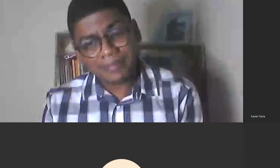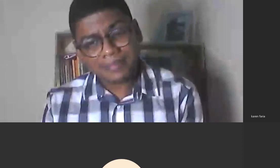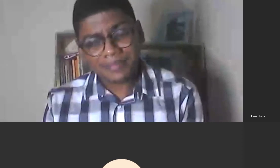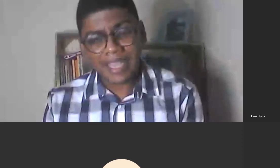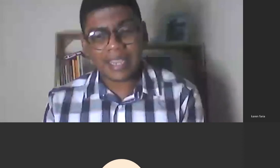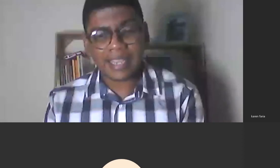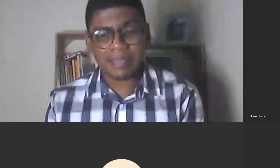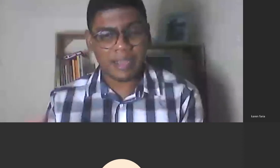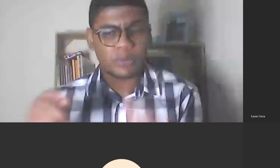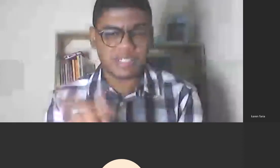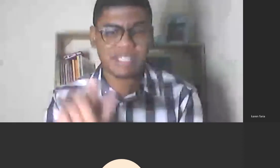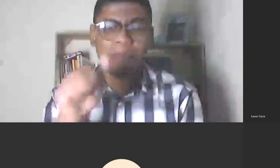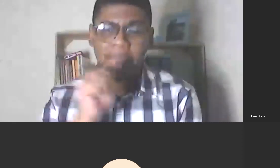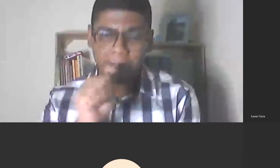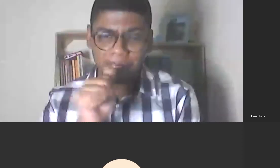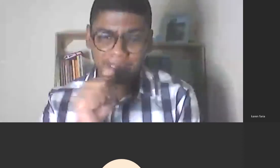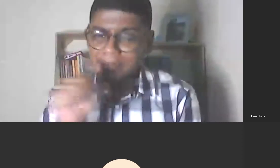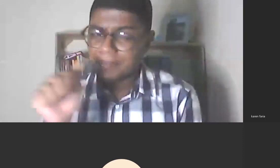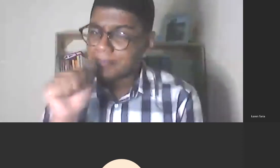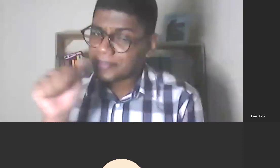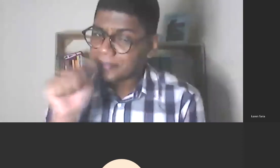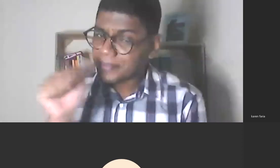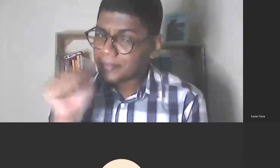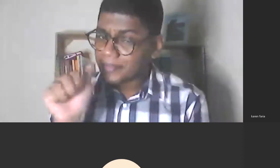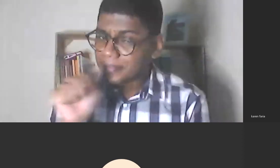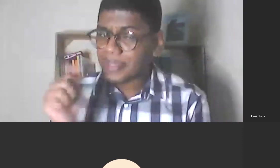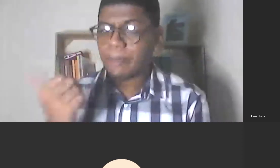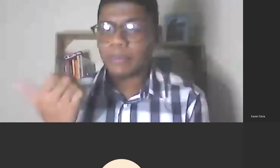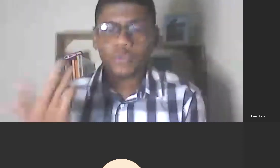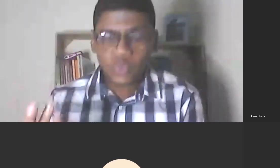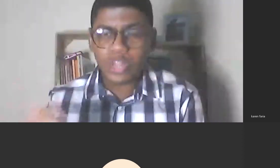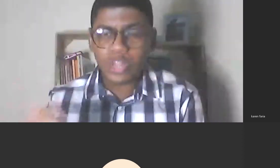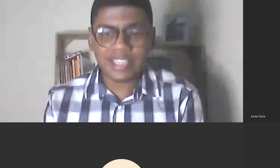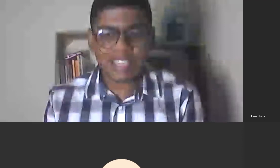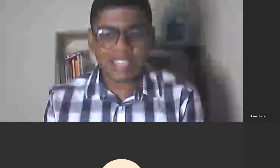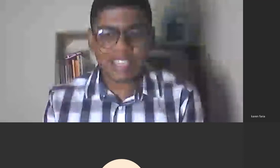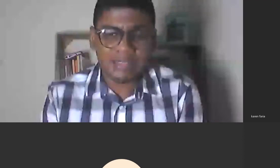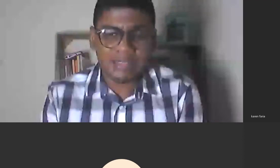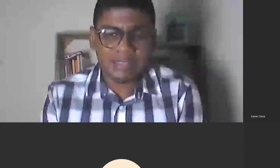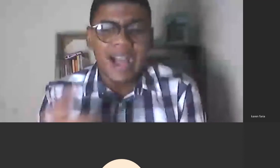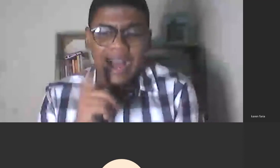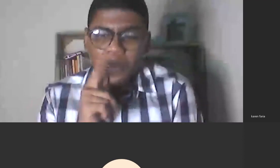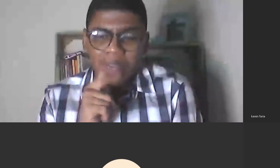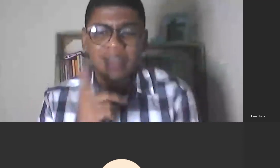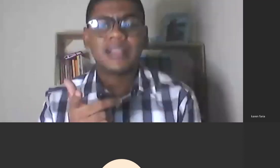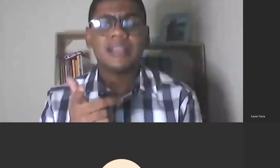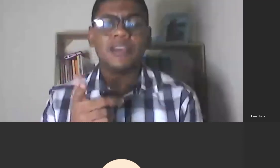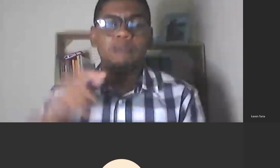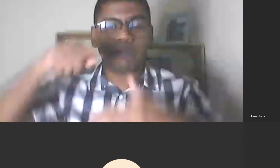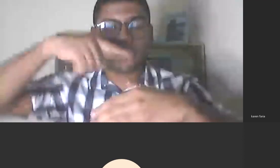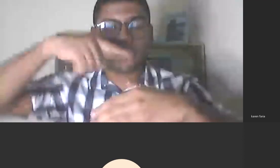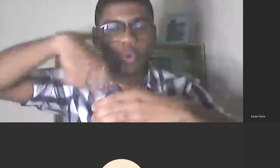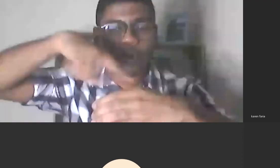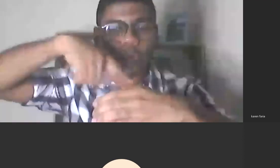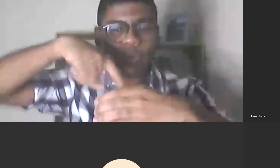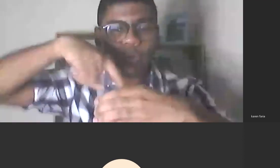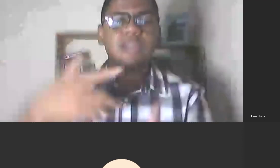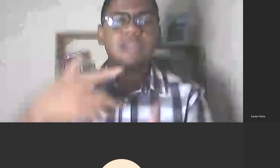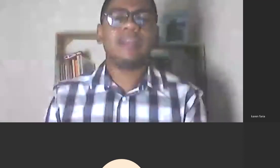bebe? Né? Essa pergunta, você bebe? Para um surdo, ele vai dizer, sim, bebo água, eu